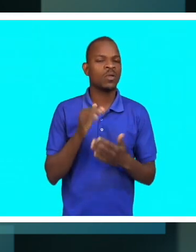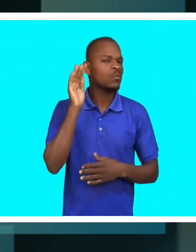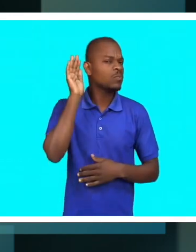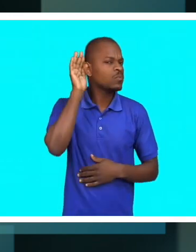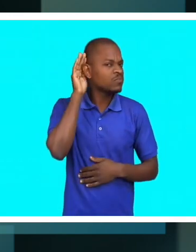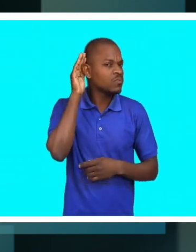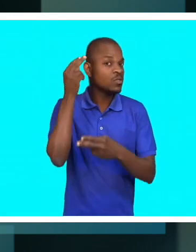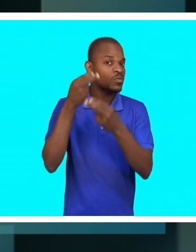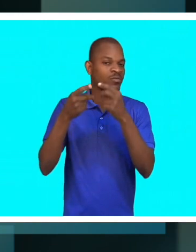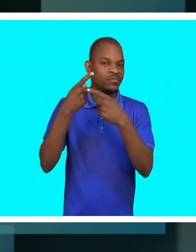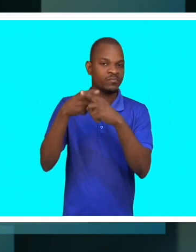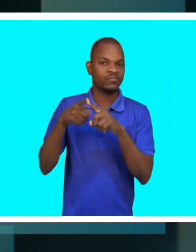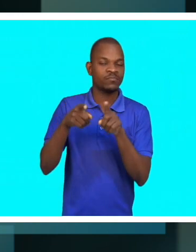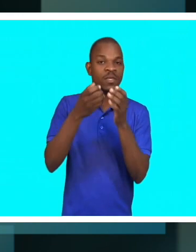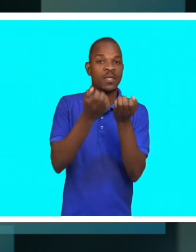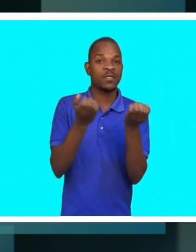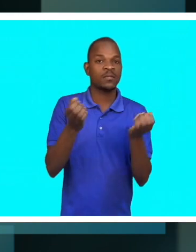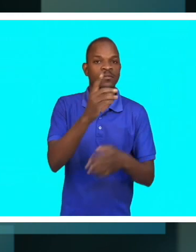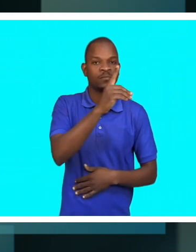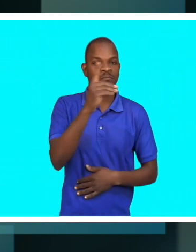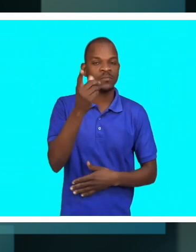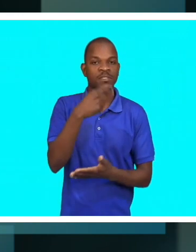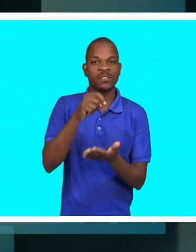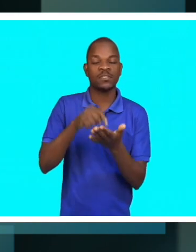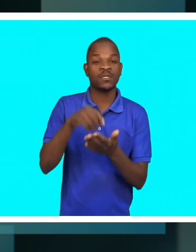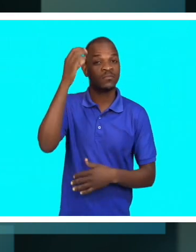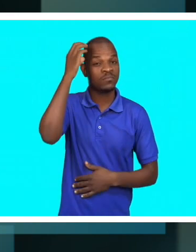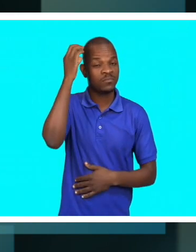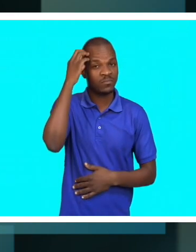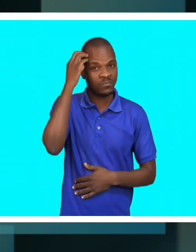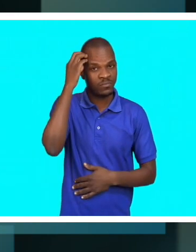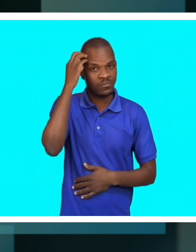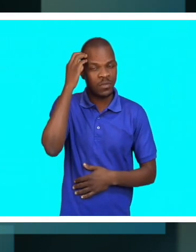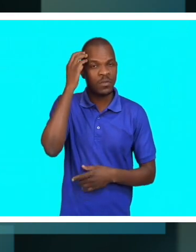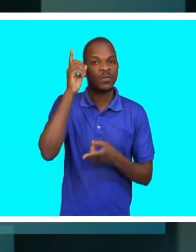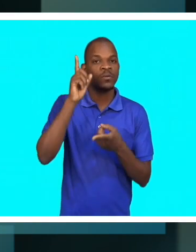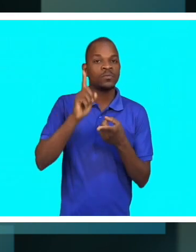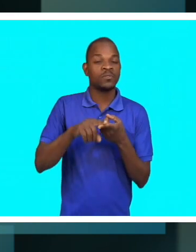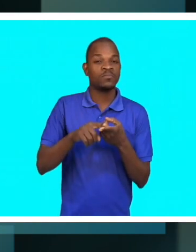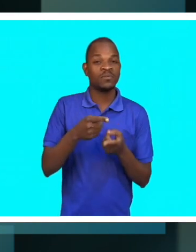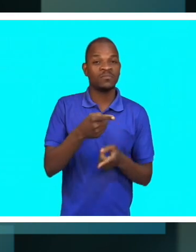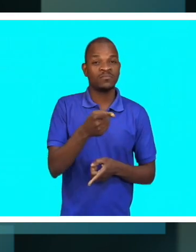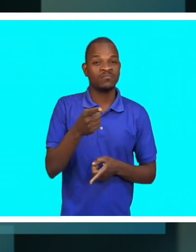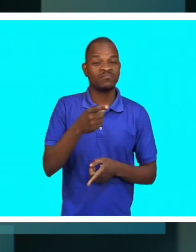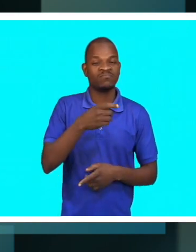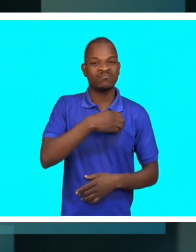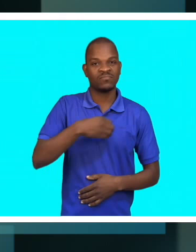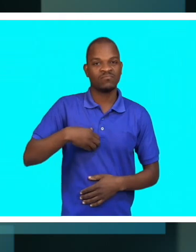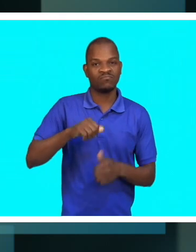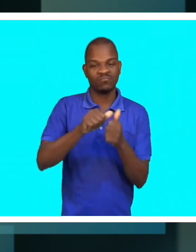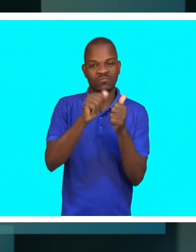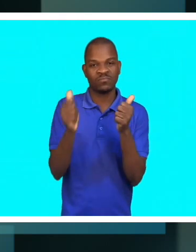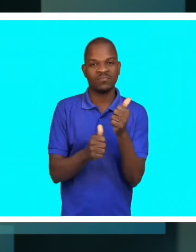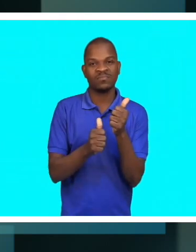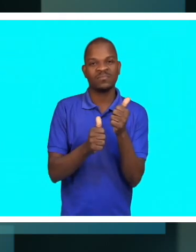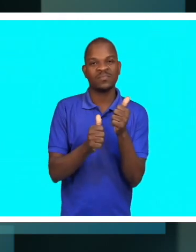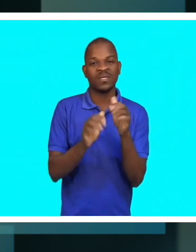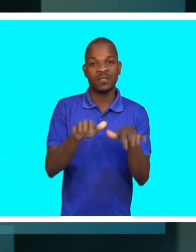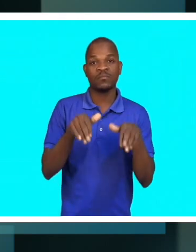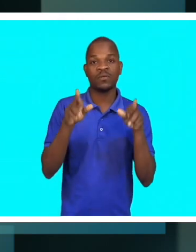ao conhecer histórias de crianças com deficiência na cidade de Maputo. Ahmad referiu que